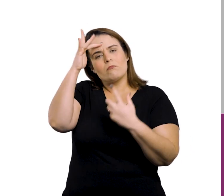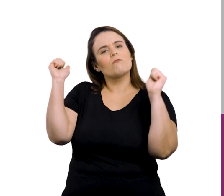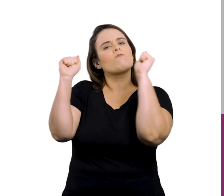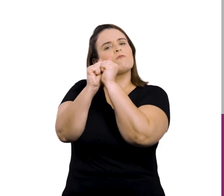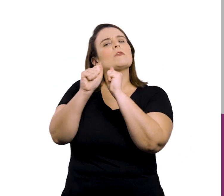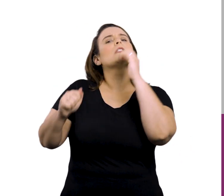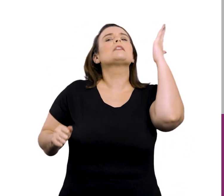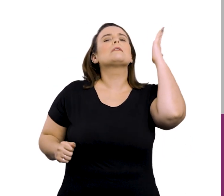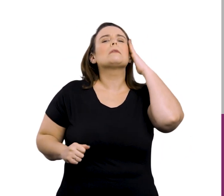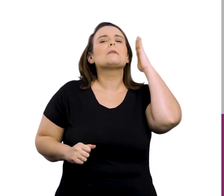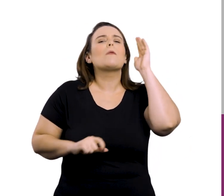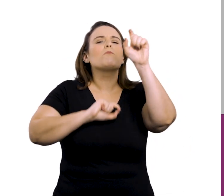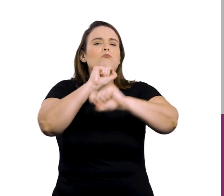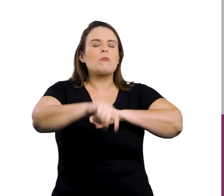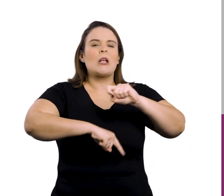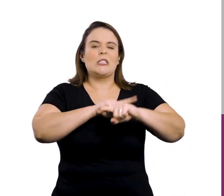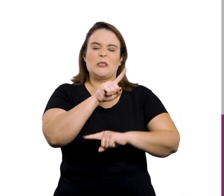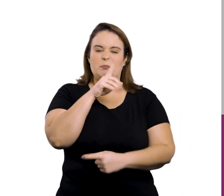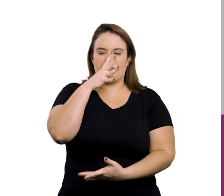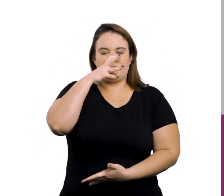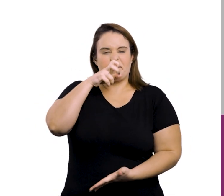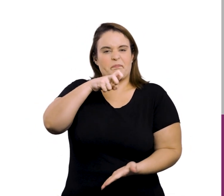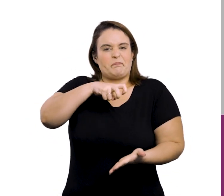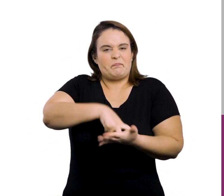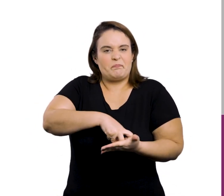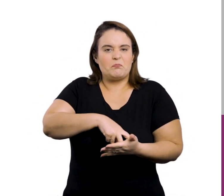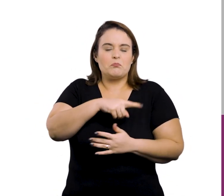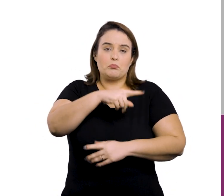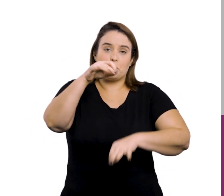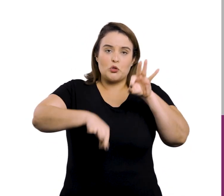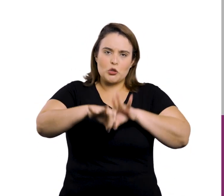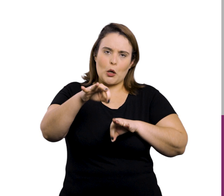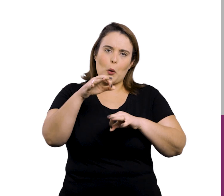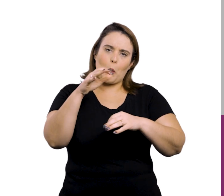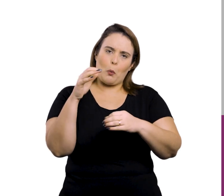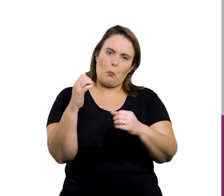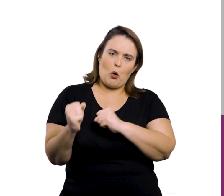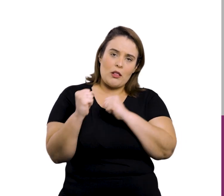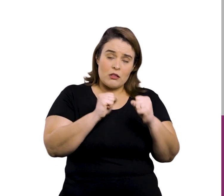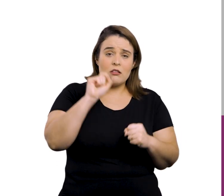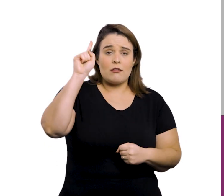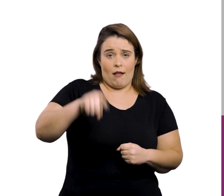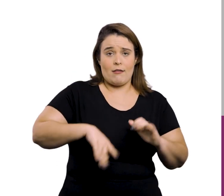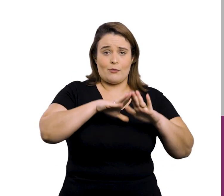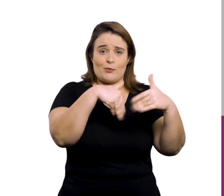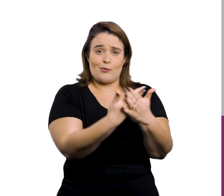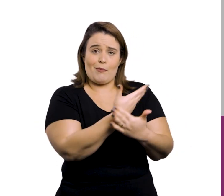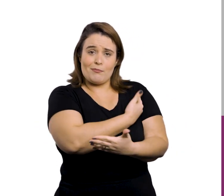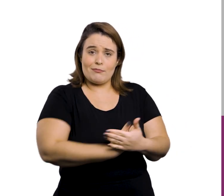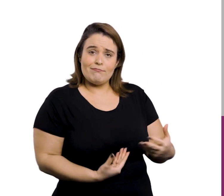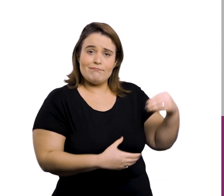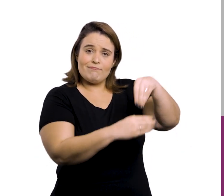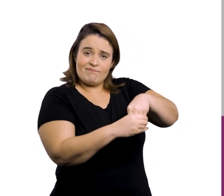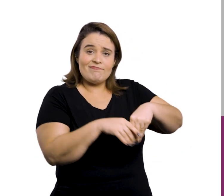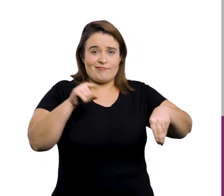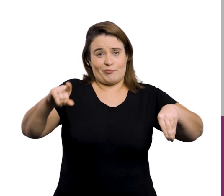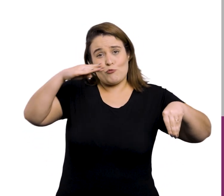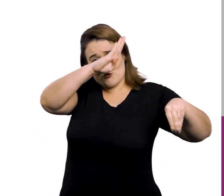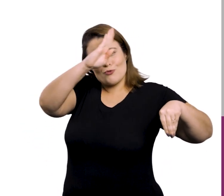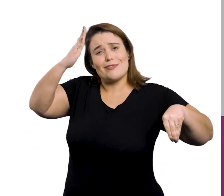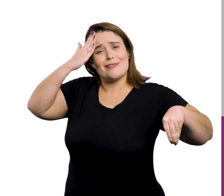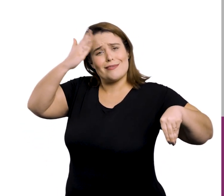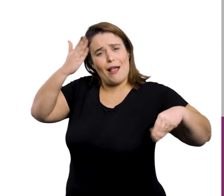os seus aliados sabem que a grande linha de resistência ao seu projeto de poder está nas escolas públicas deste